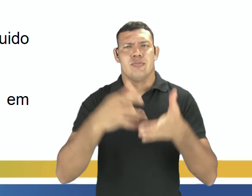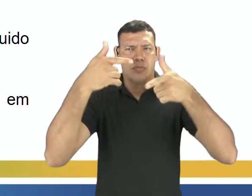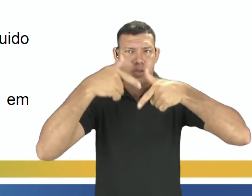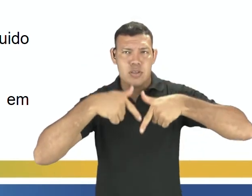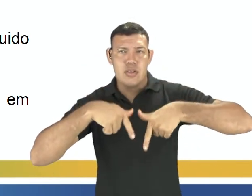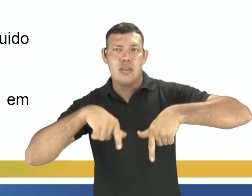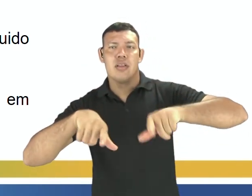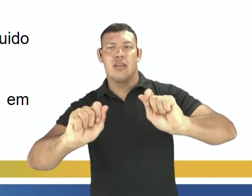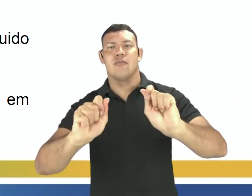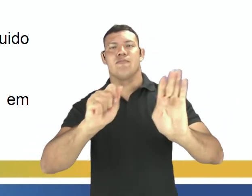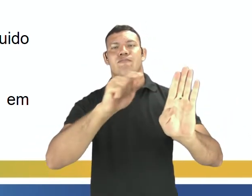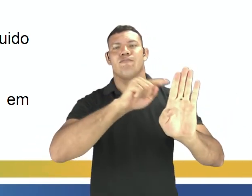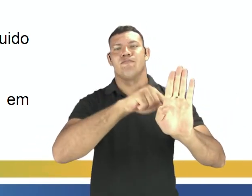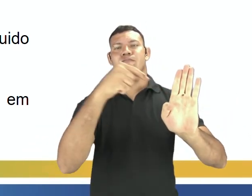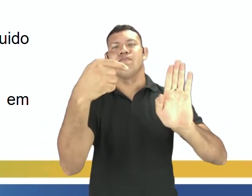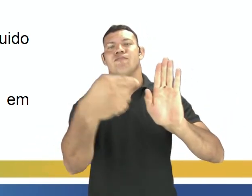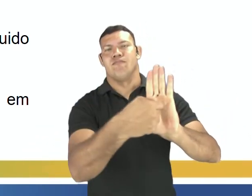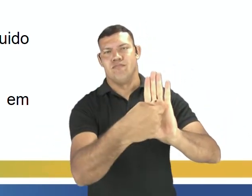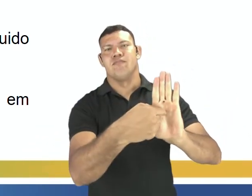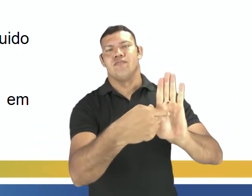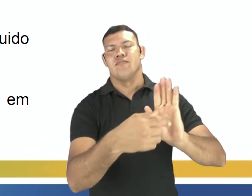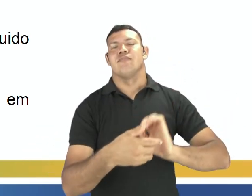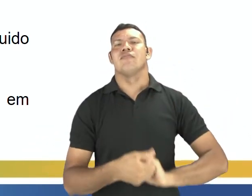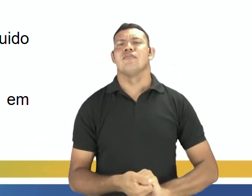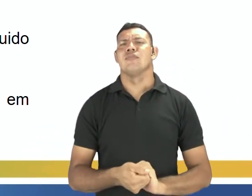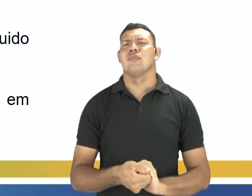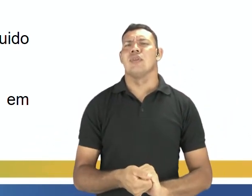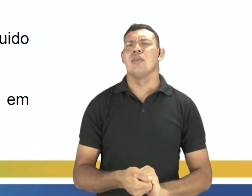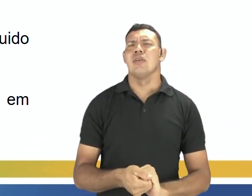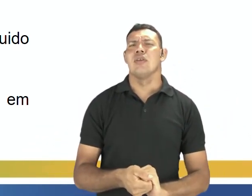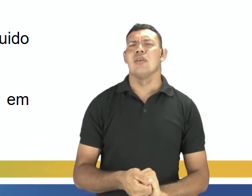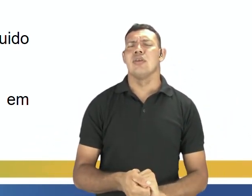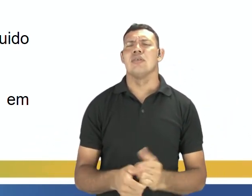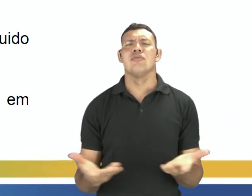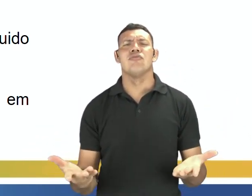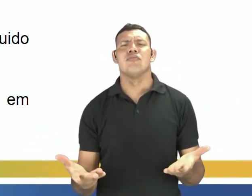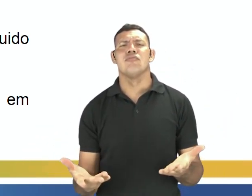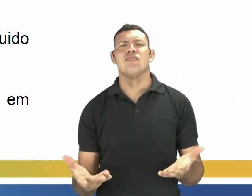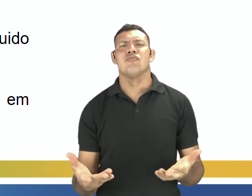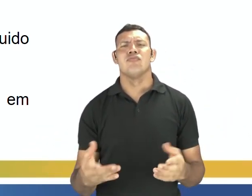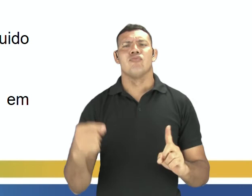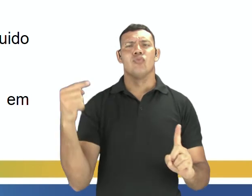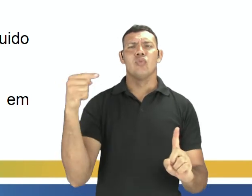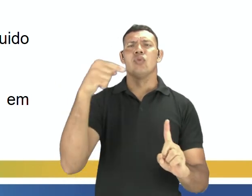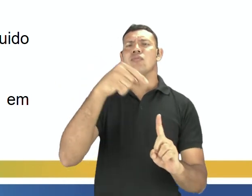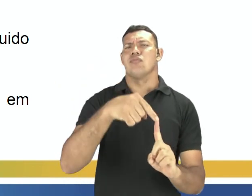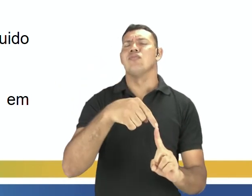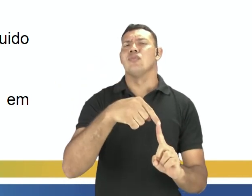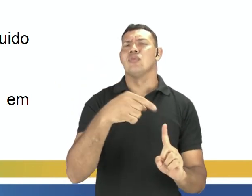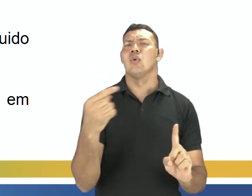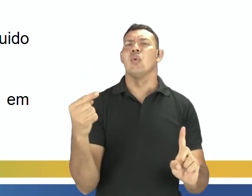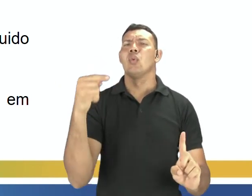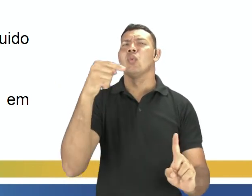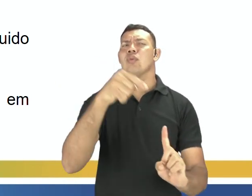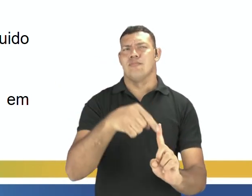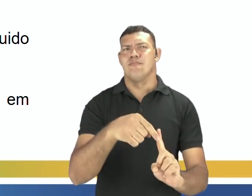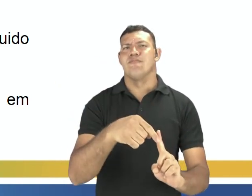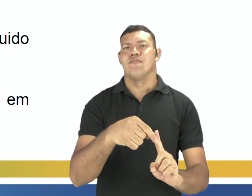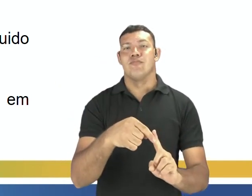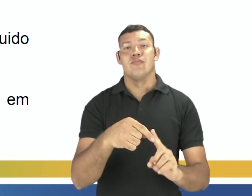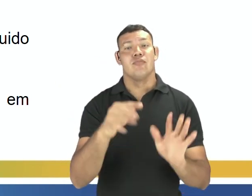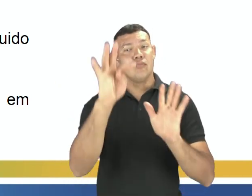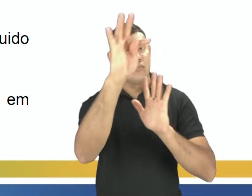sobre a crônica? A crônica, qual é a função dela? Lembrem-se disso, não esqueçam jamais. É um